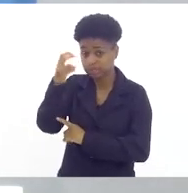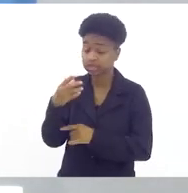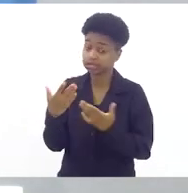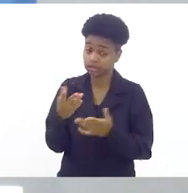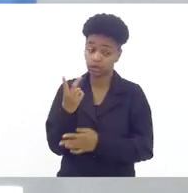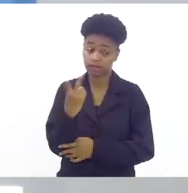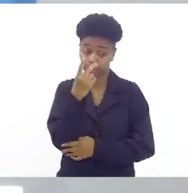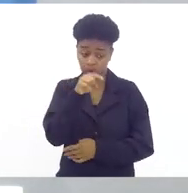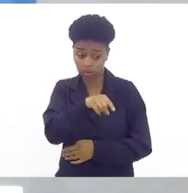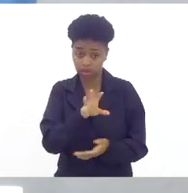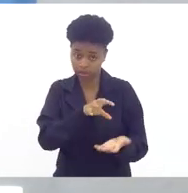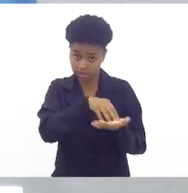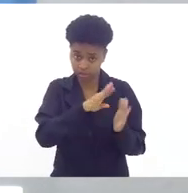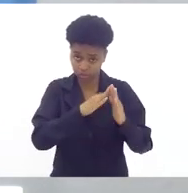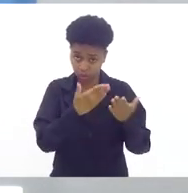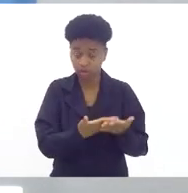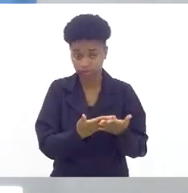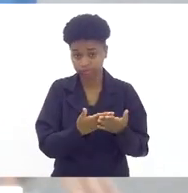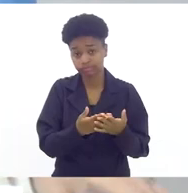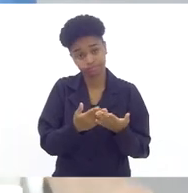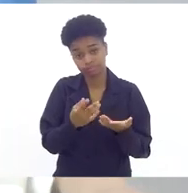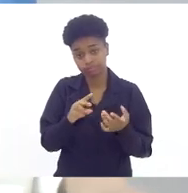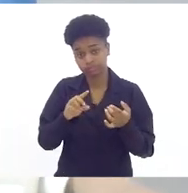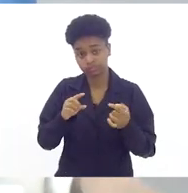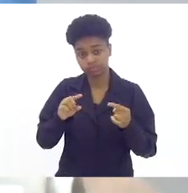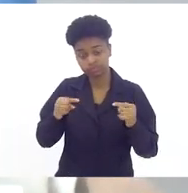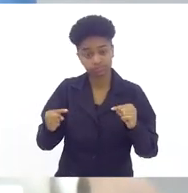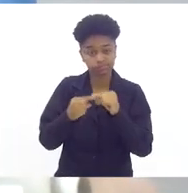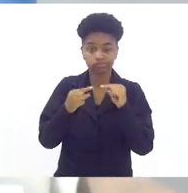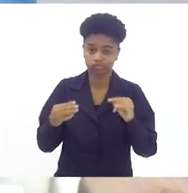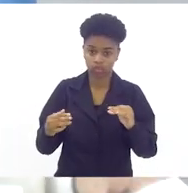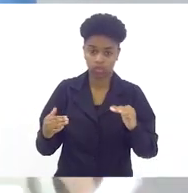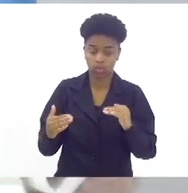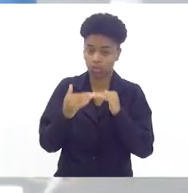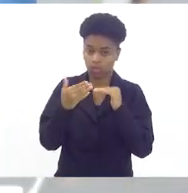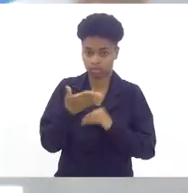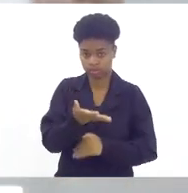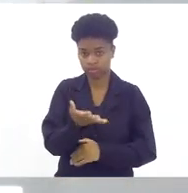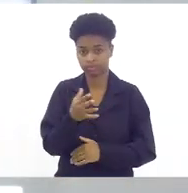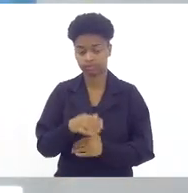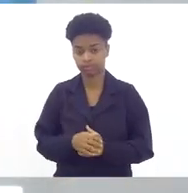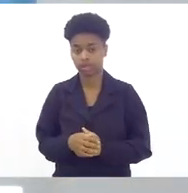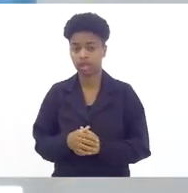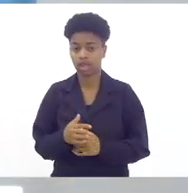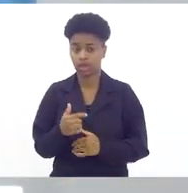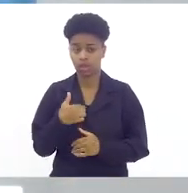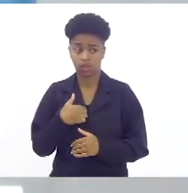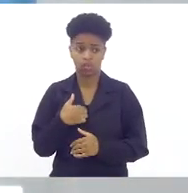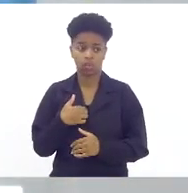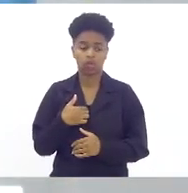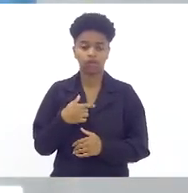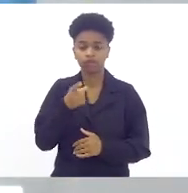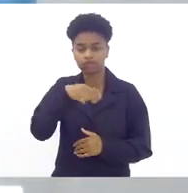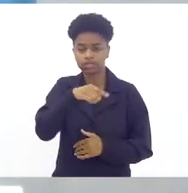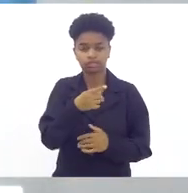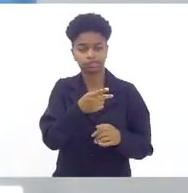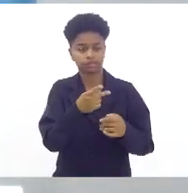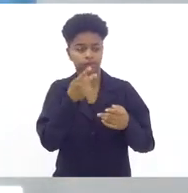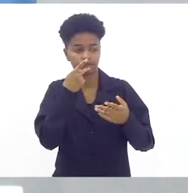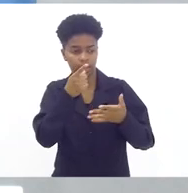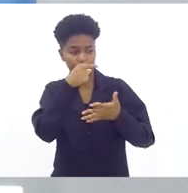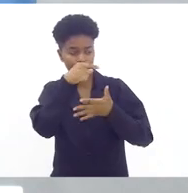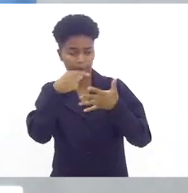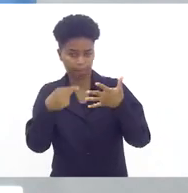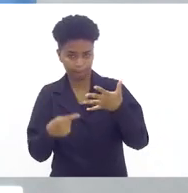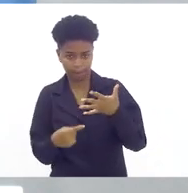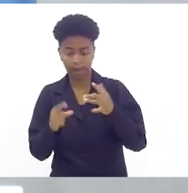Faetec passa por isso eu queria dizer o seguinte a gente tá tô ouvindo vocês pegando várias demandas e eu queria